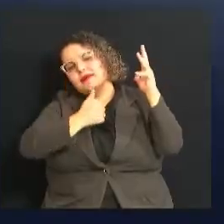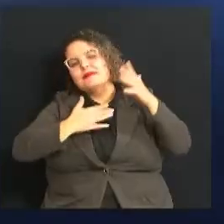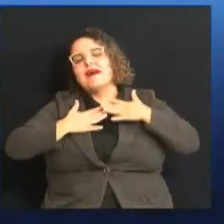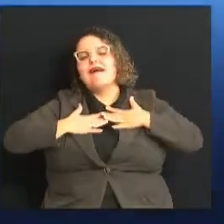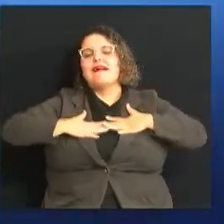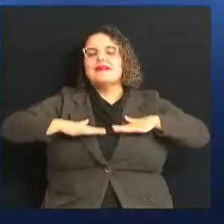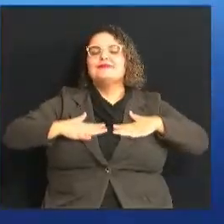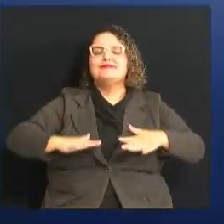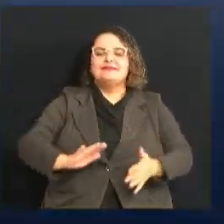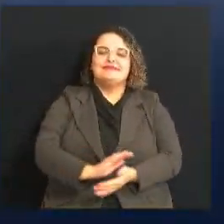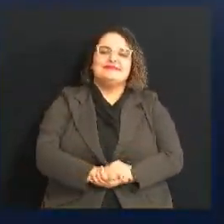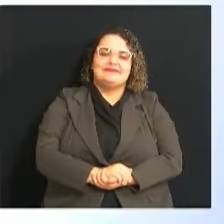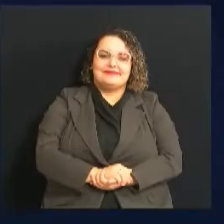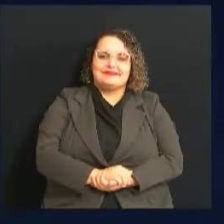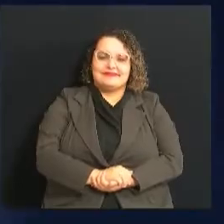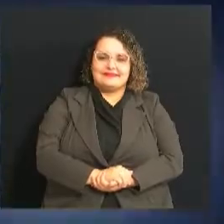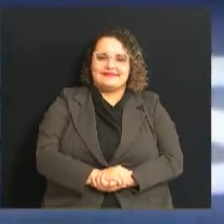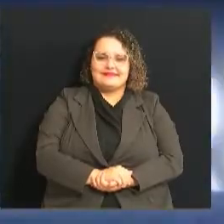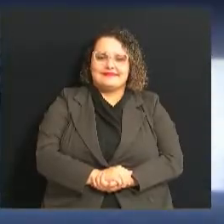agradável.